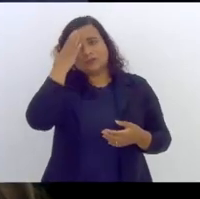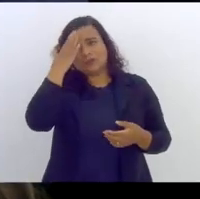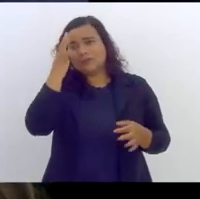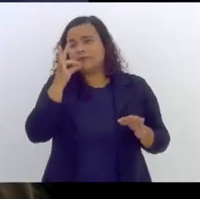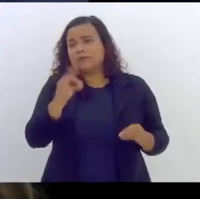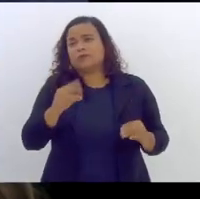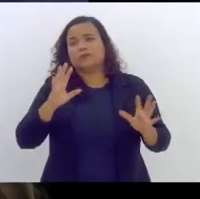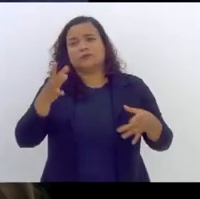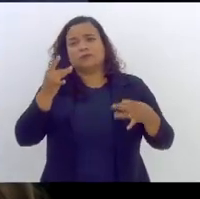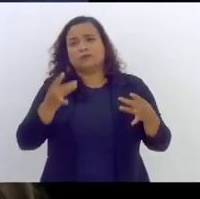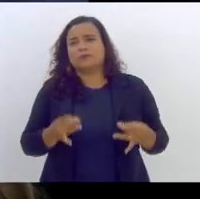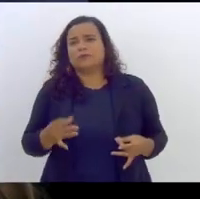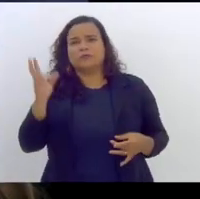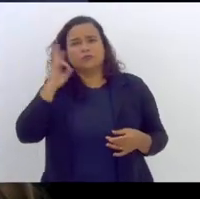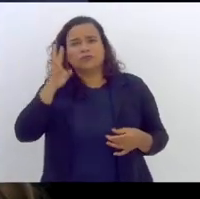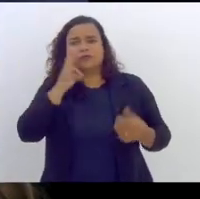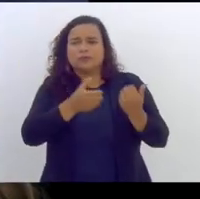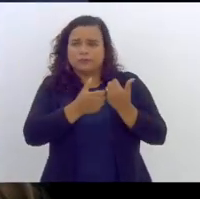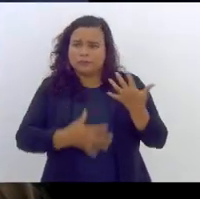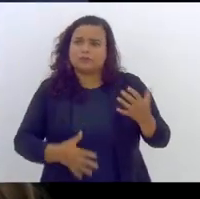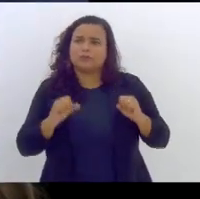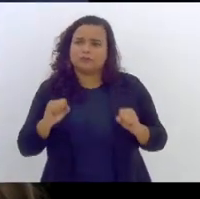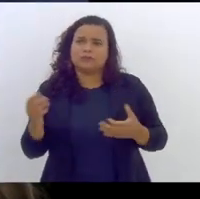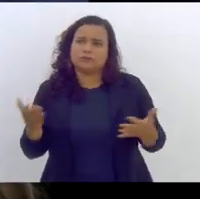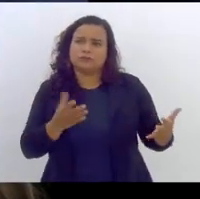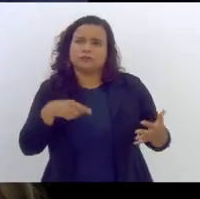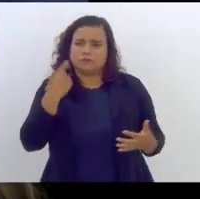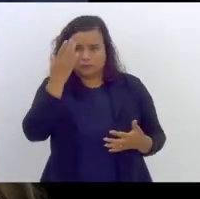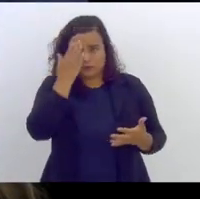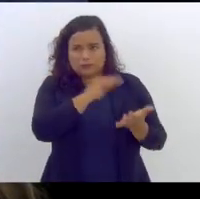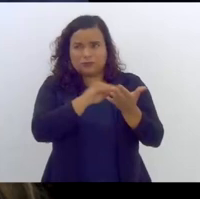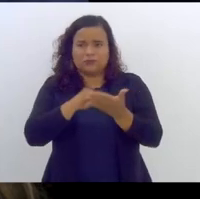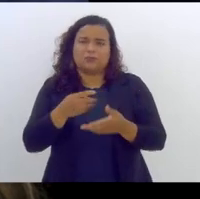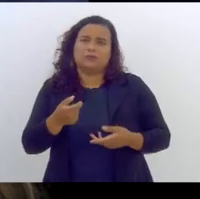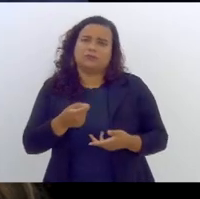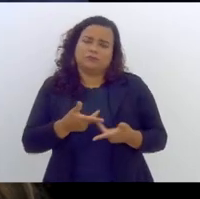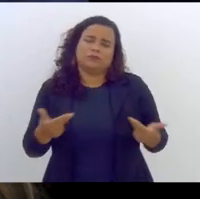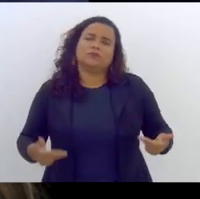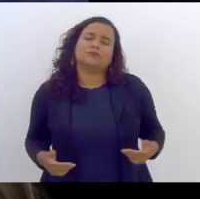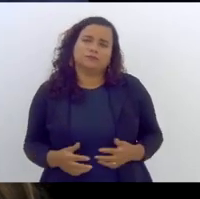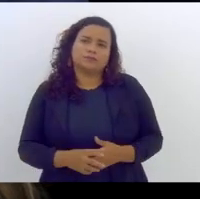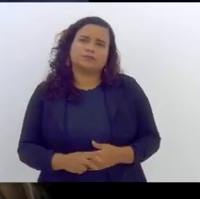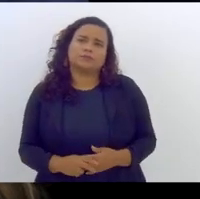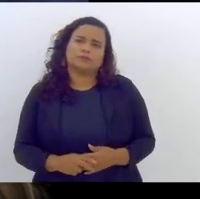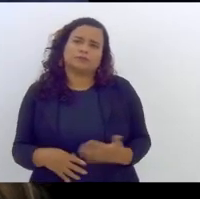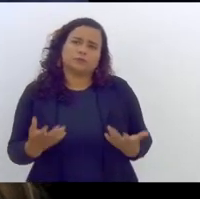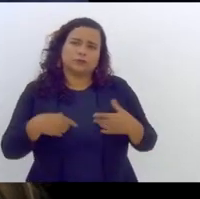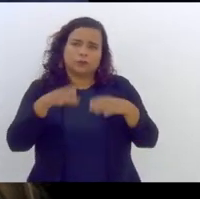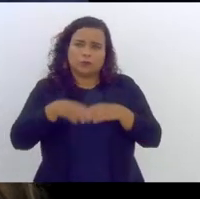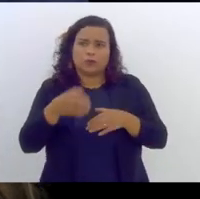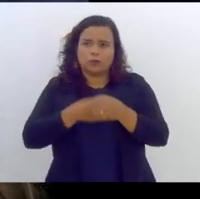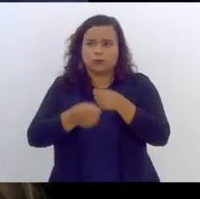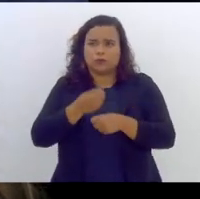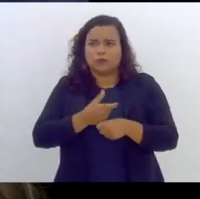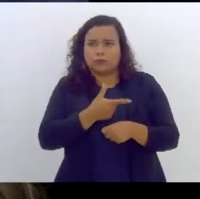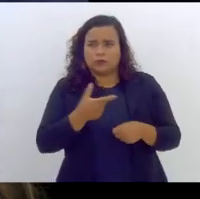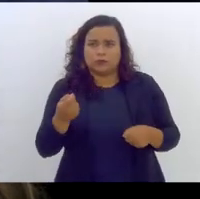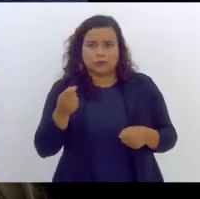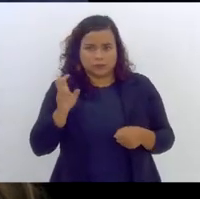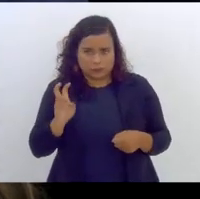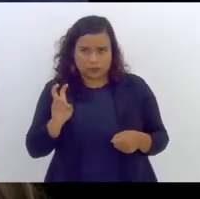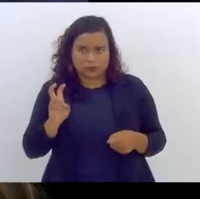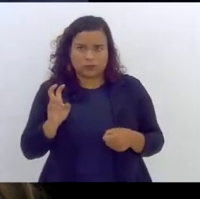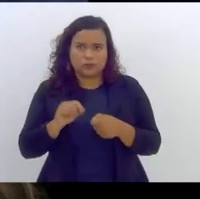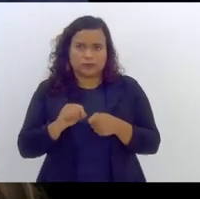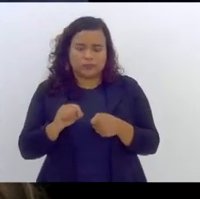operacional da carência dificuldade rapidamente bom concurso realizados 2005 né